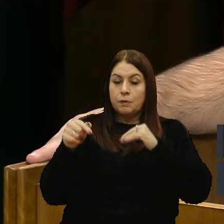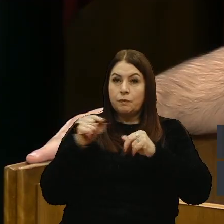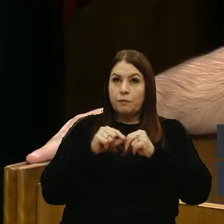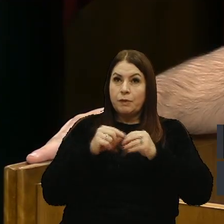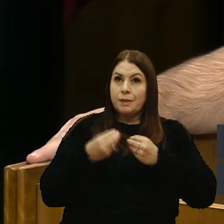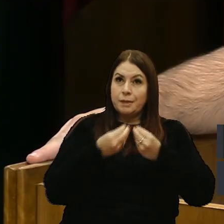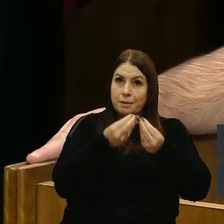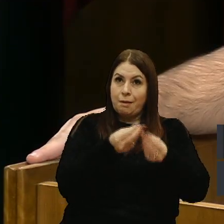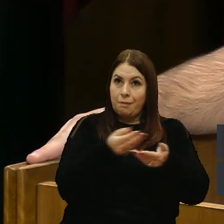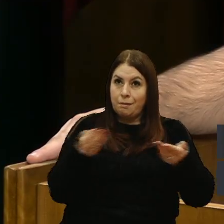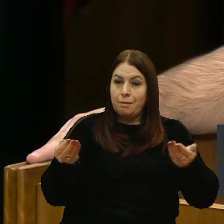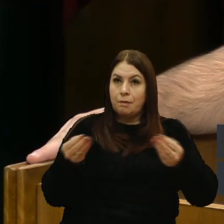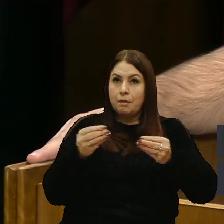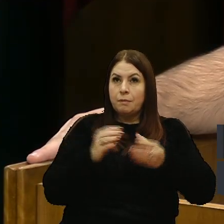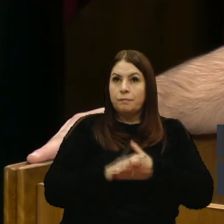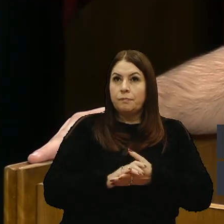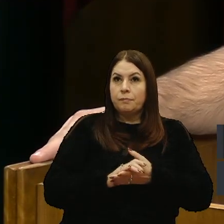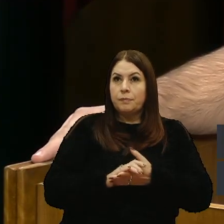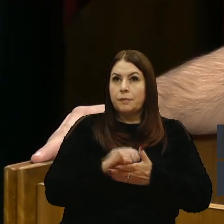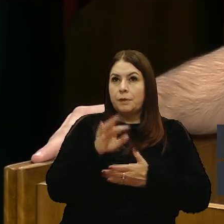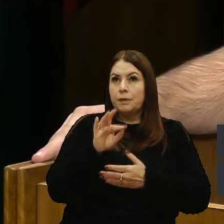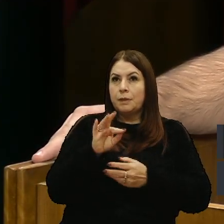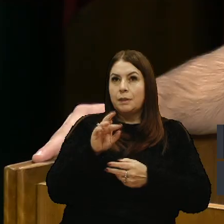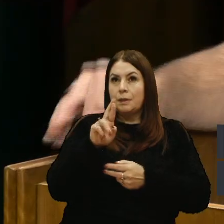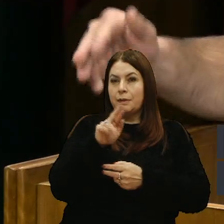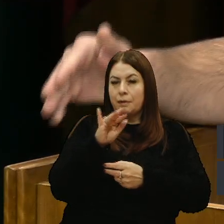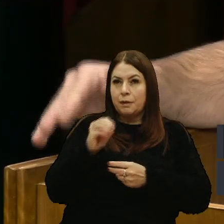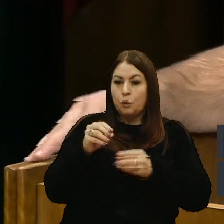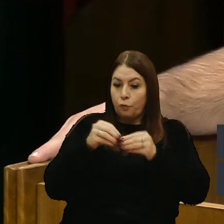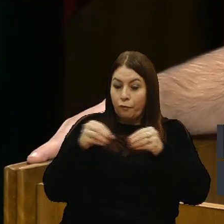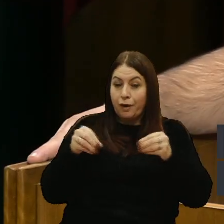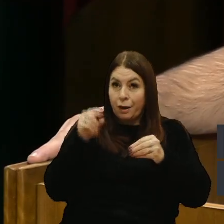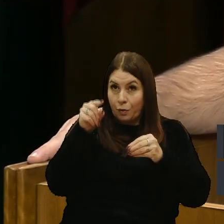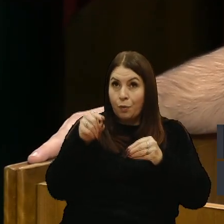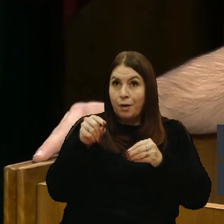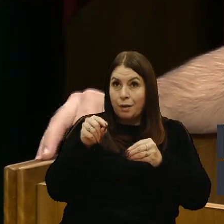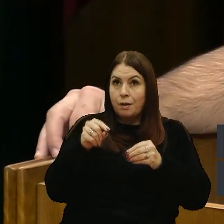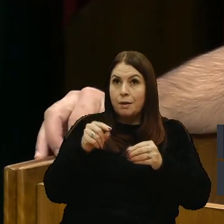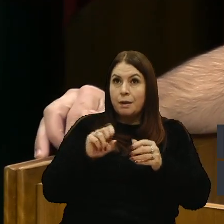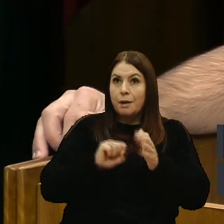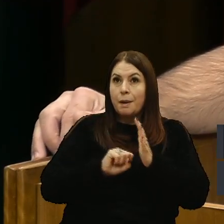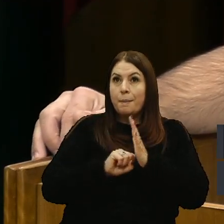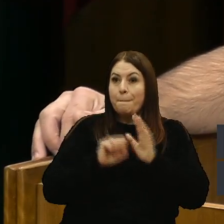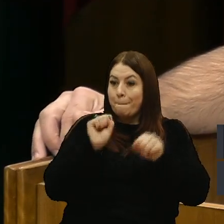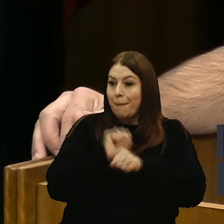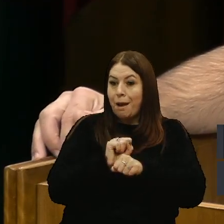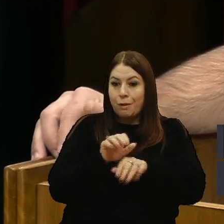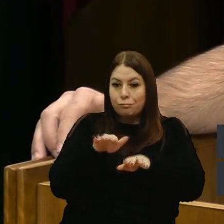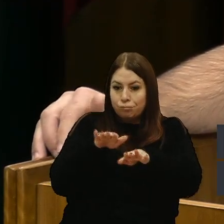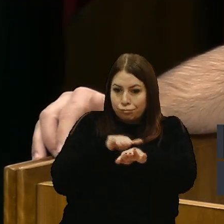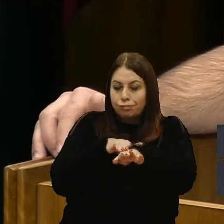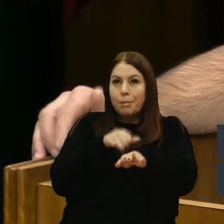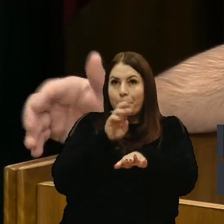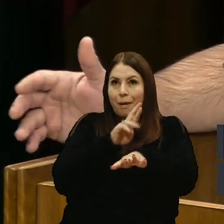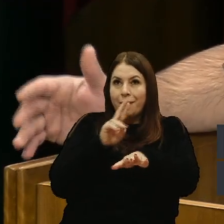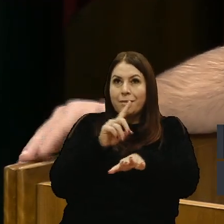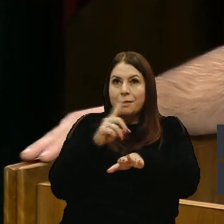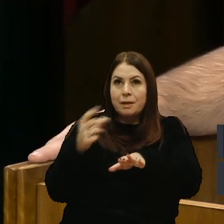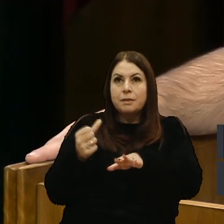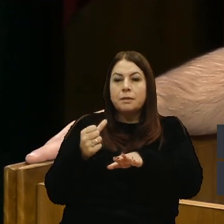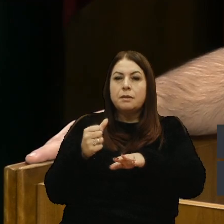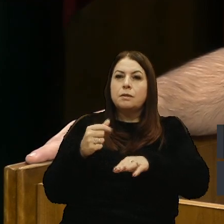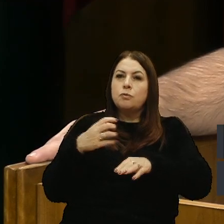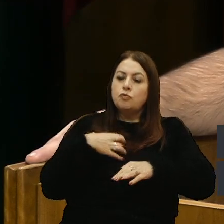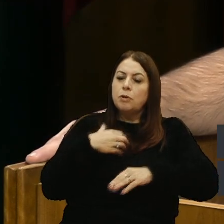as entregas de trigo e de farelo lá na Rose Flor e que bloqueiam a BR-116. Então, de forma